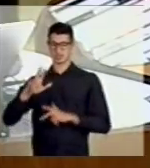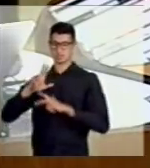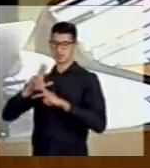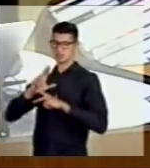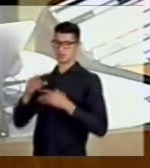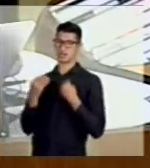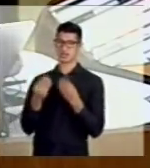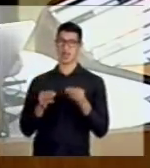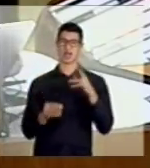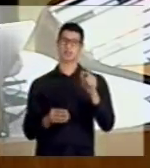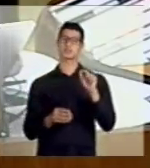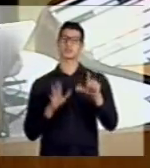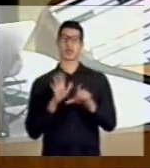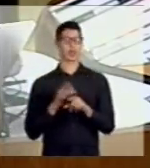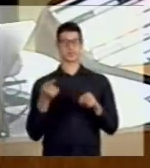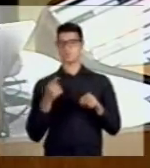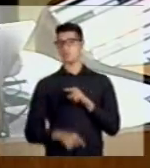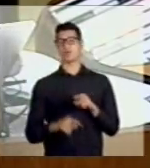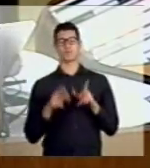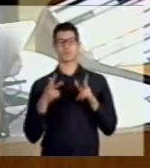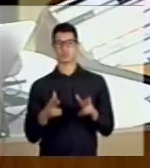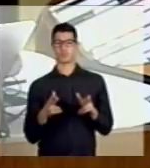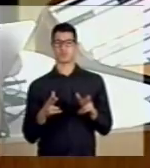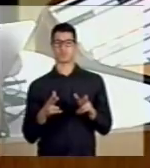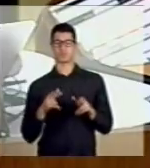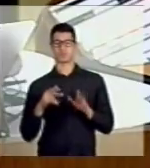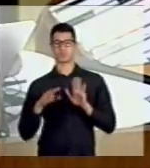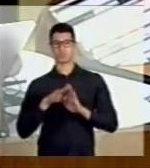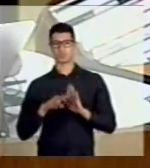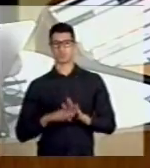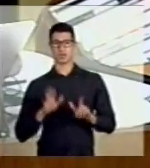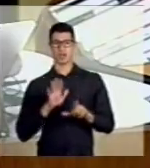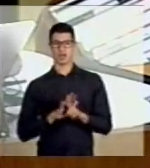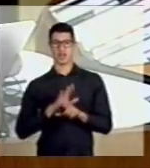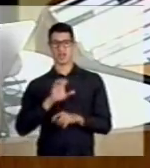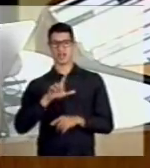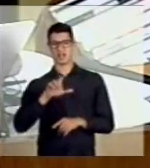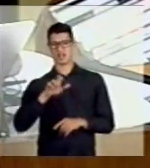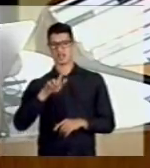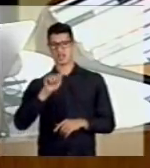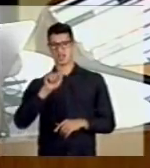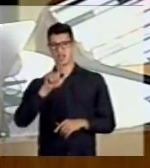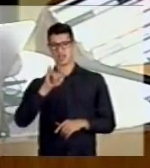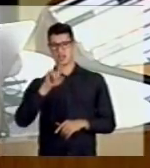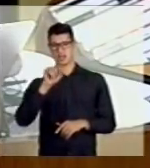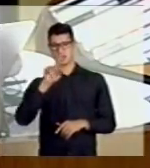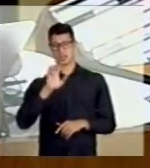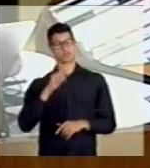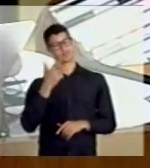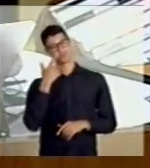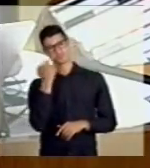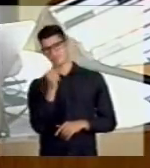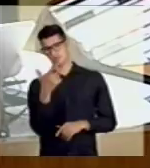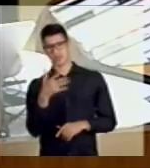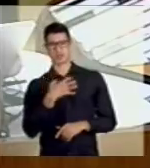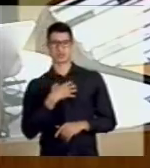dado fazer tudo aquilo que a lei não proíbe, segundo preconiza o princípio da legalidade. Não faria sentido, ao meu ver, prever um modelo